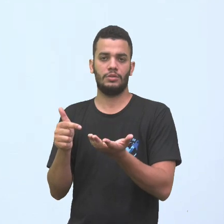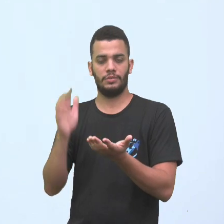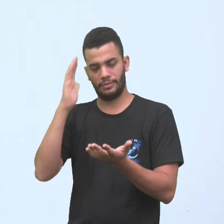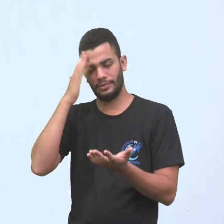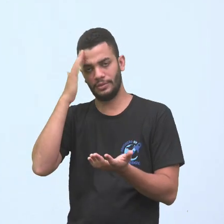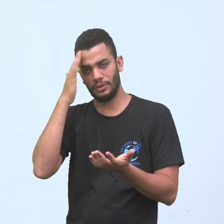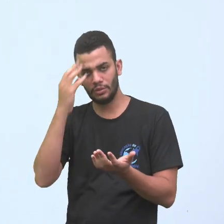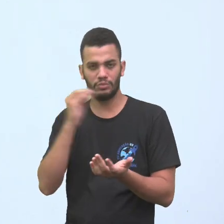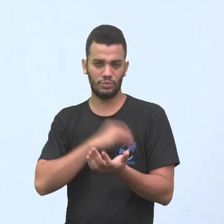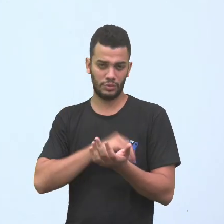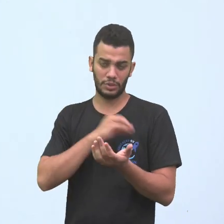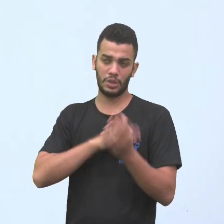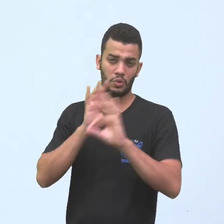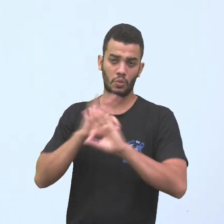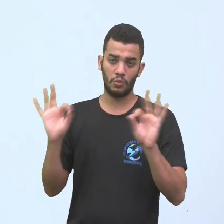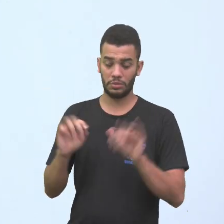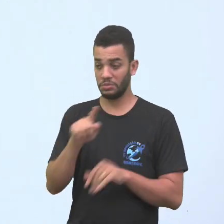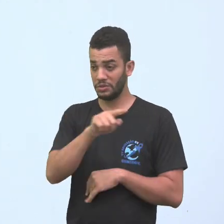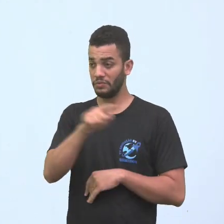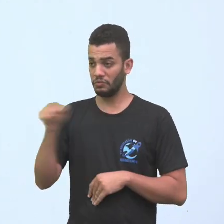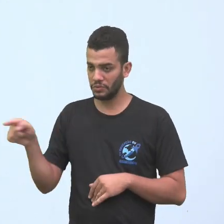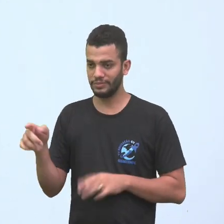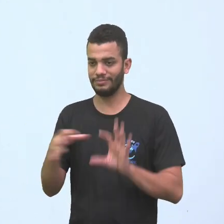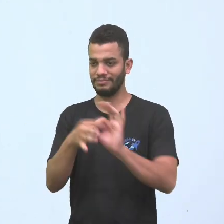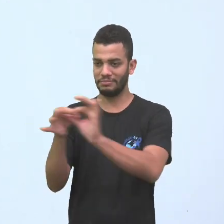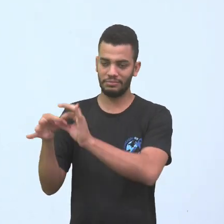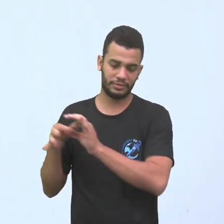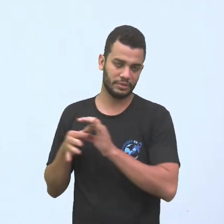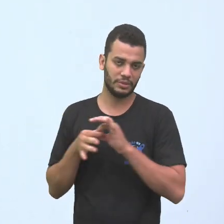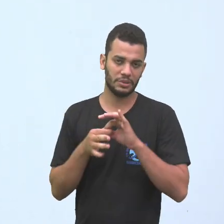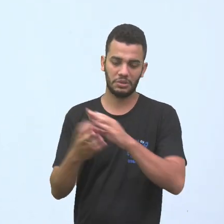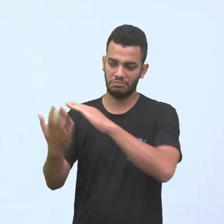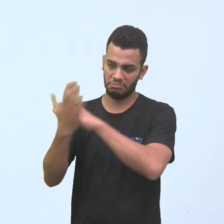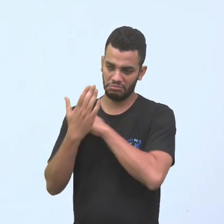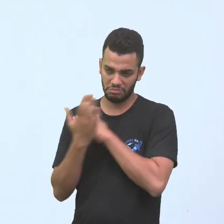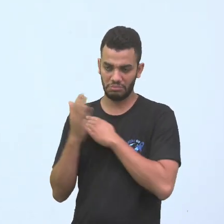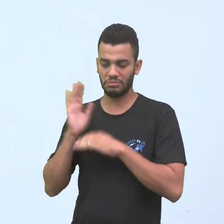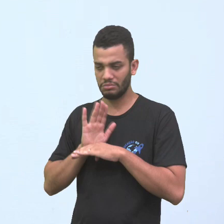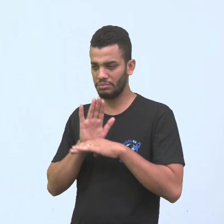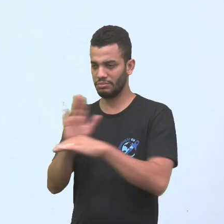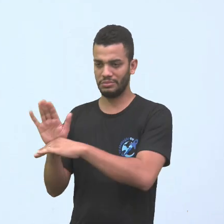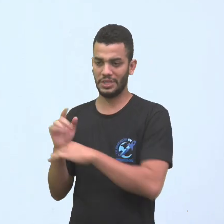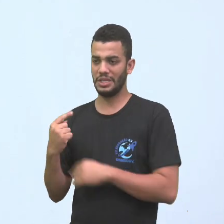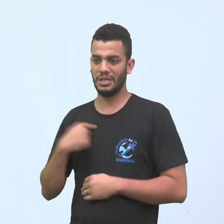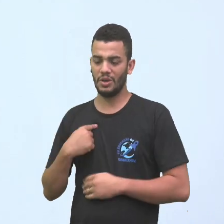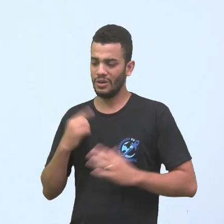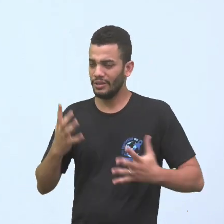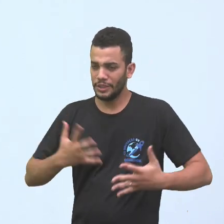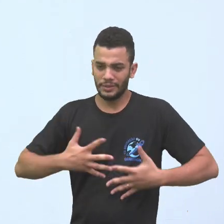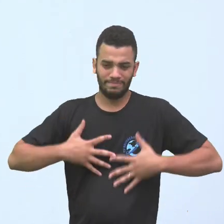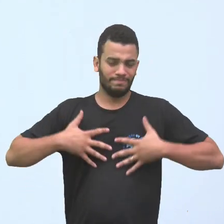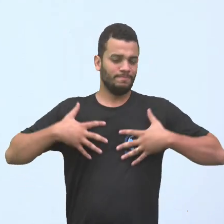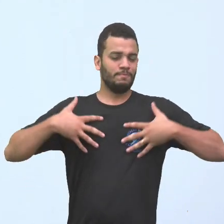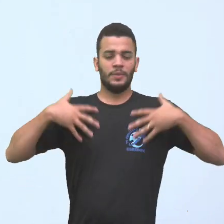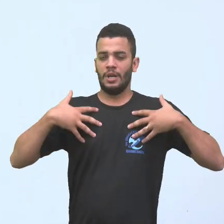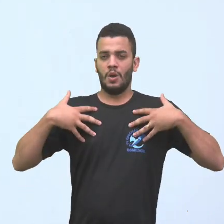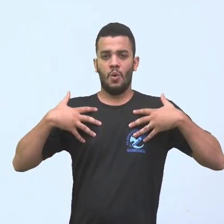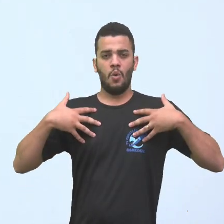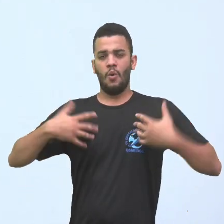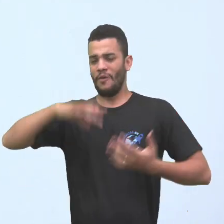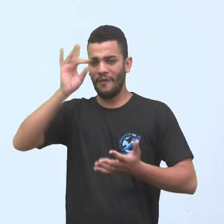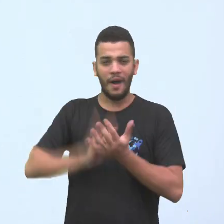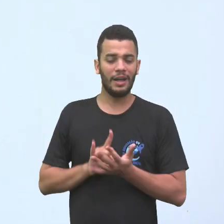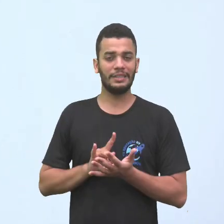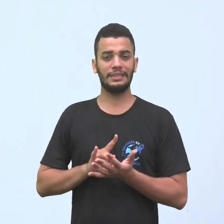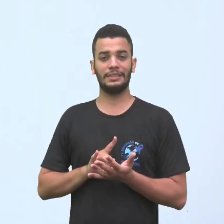vocês, porque vocês é que são o agente transformador. Então, um orgulho imenso de trabalhar com vocês, a felicidade imensa de